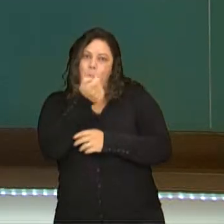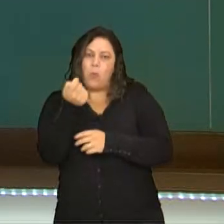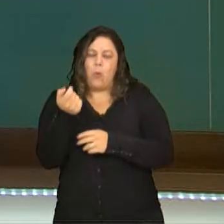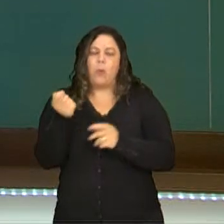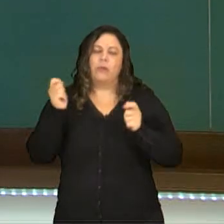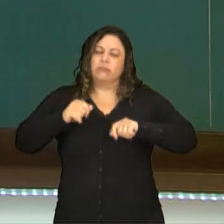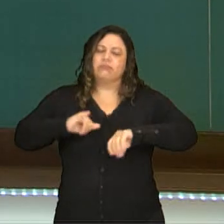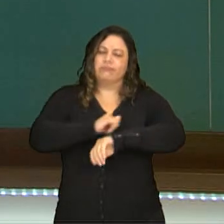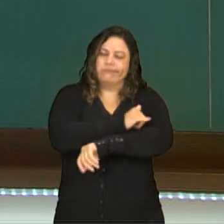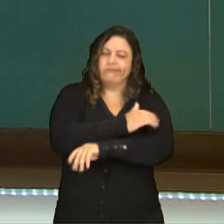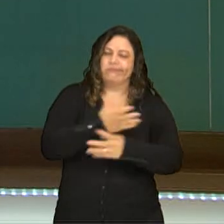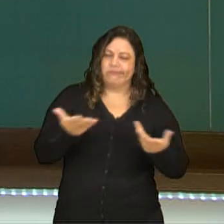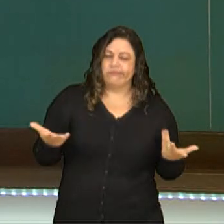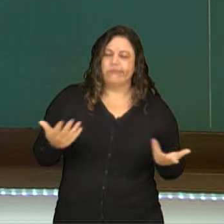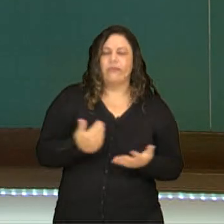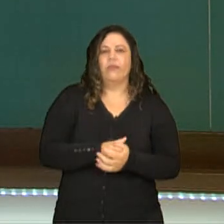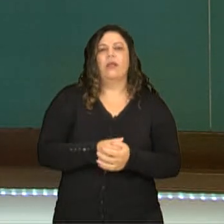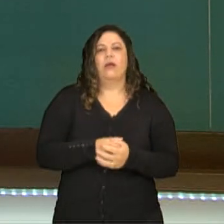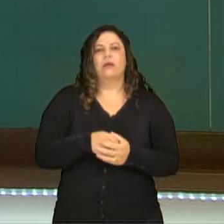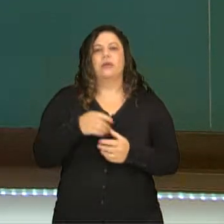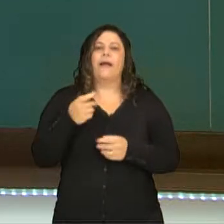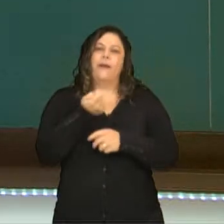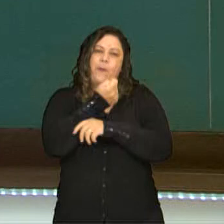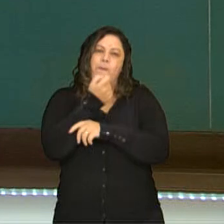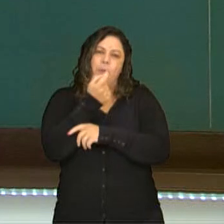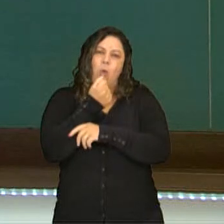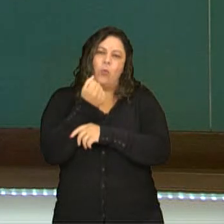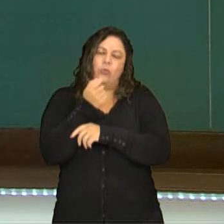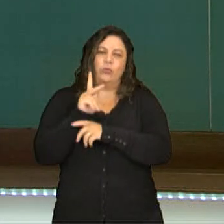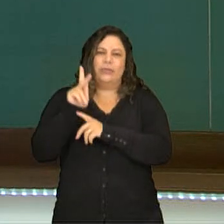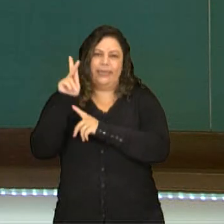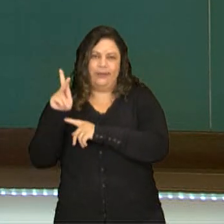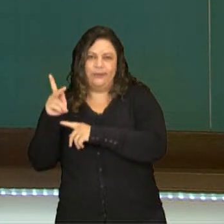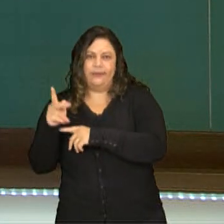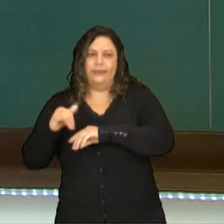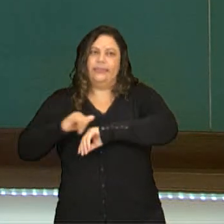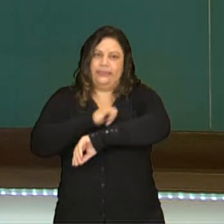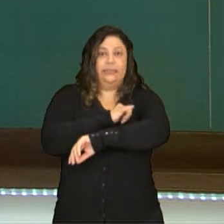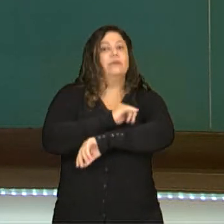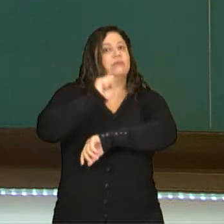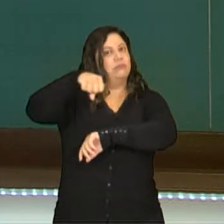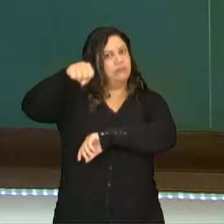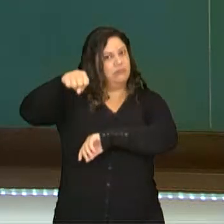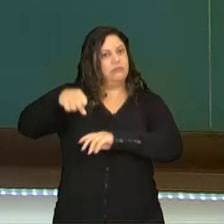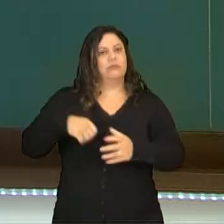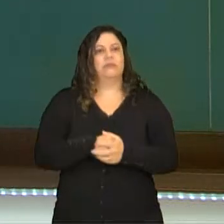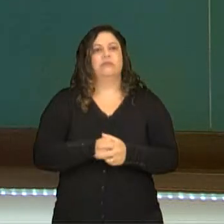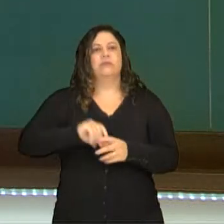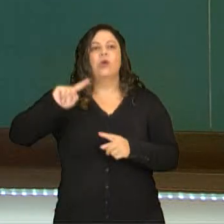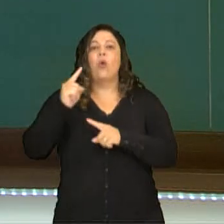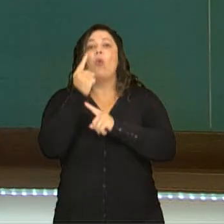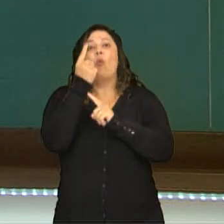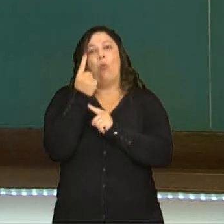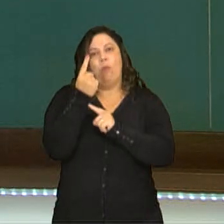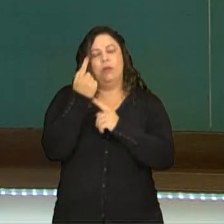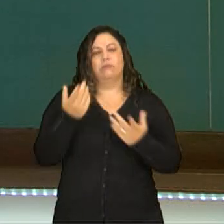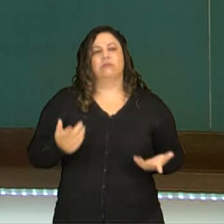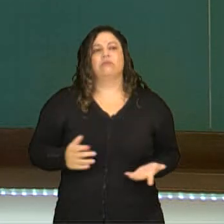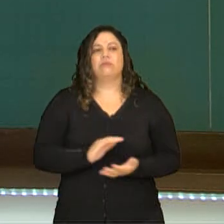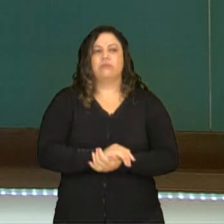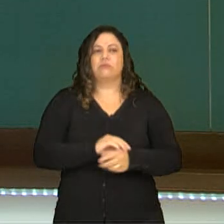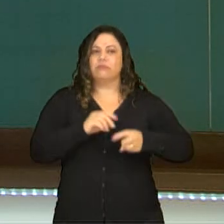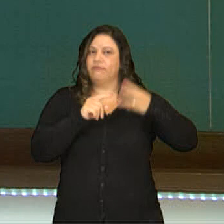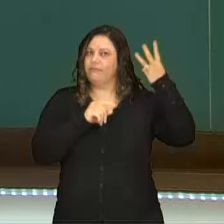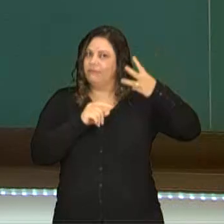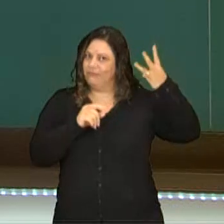acabar engordando, tá bom? Então, olha lá, ó, uma colher rasa de arroz, uma não, saiu na vantagem, 3